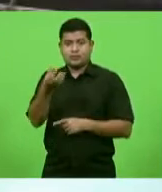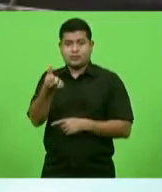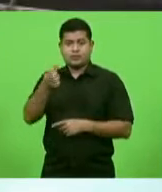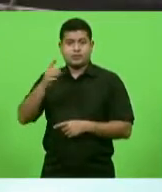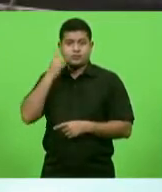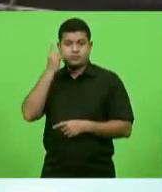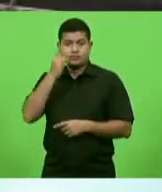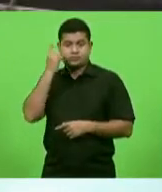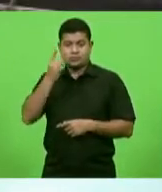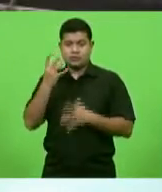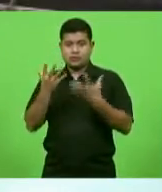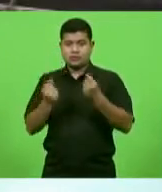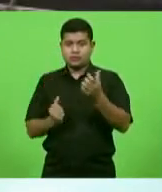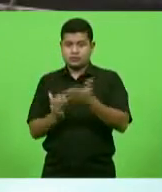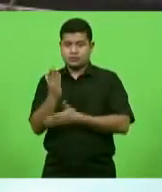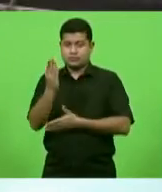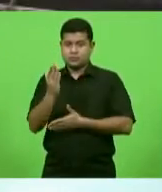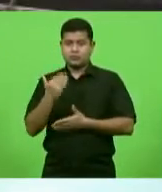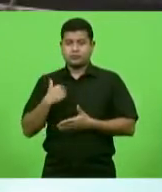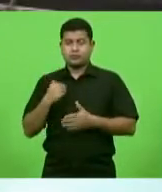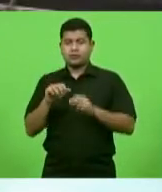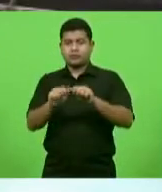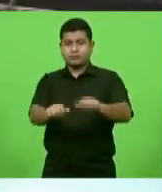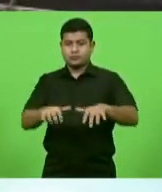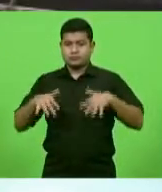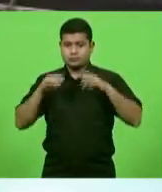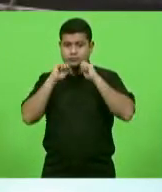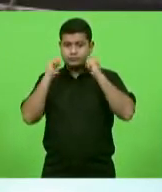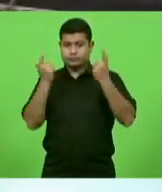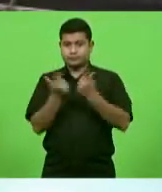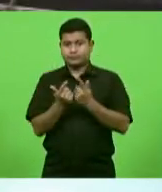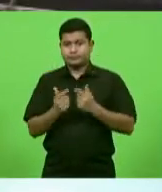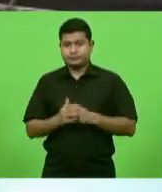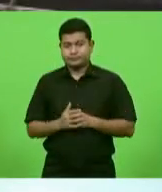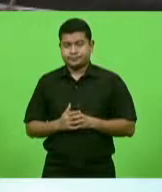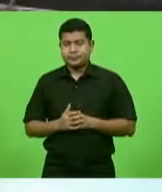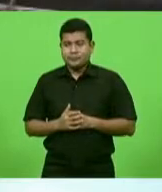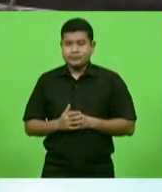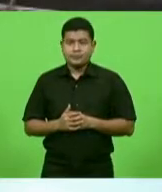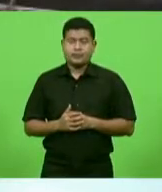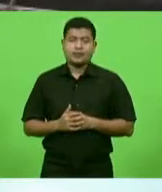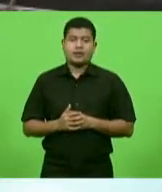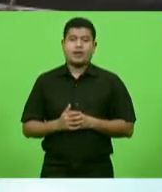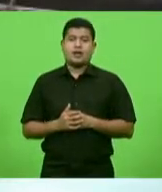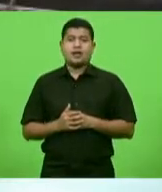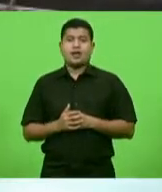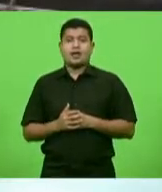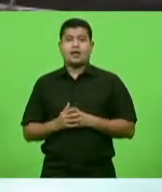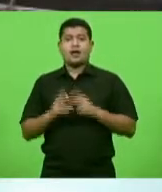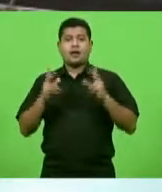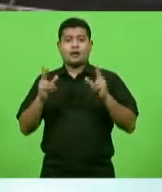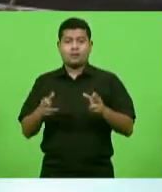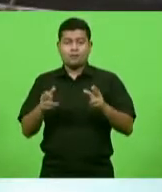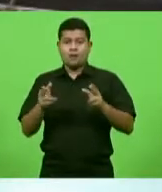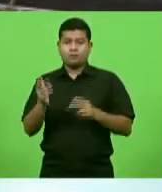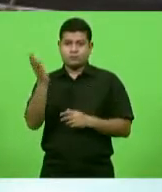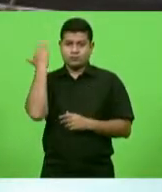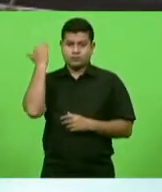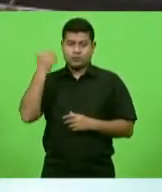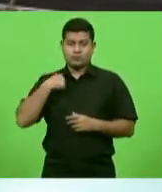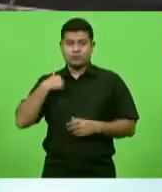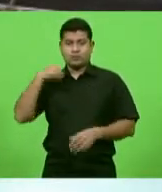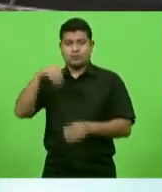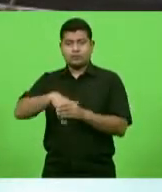deputados no plenário da Assembleia. Assim como naquela ocasião, meu voto de agora